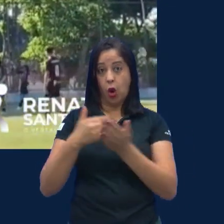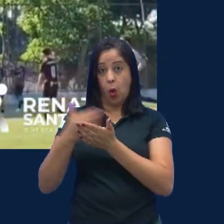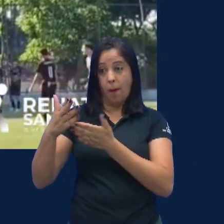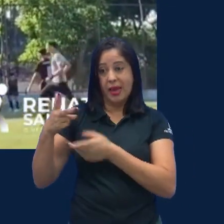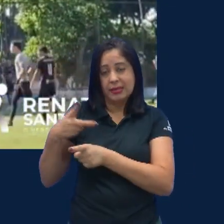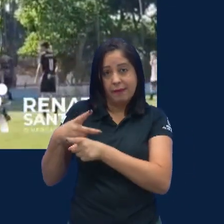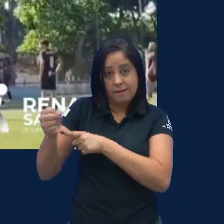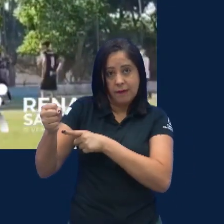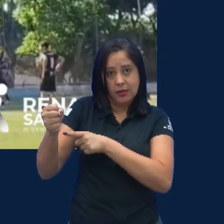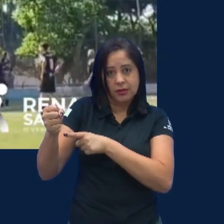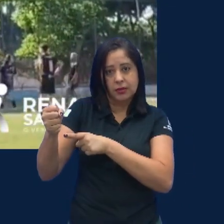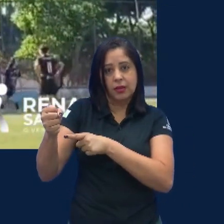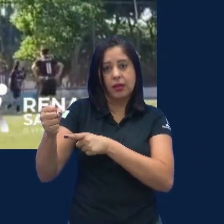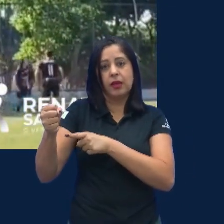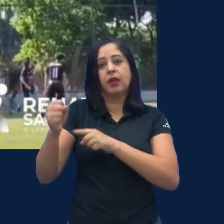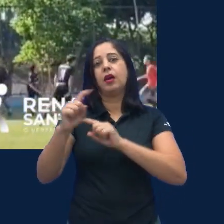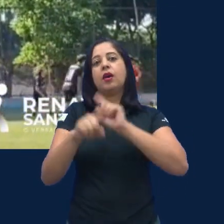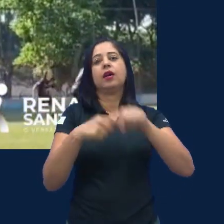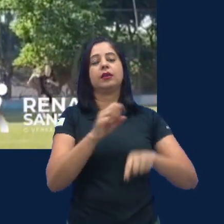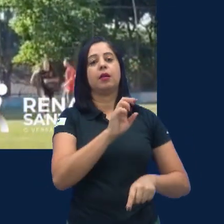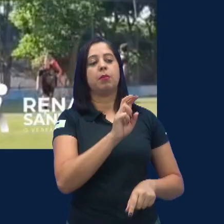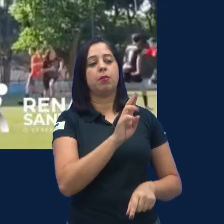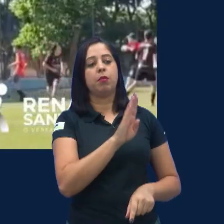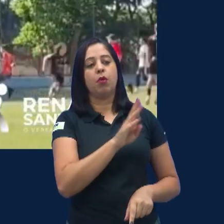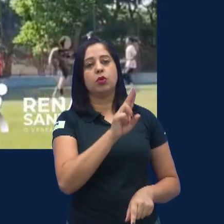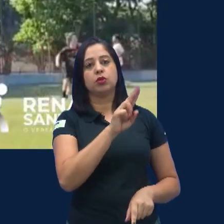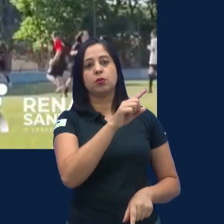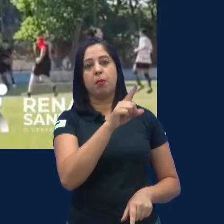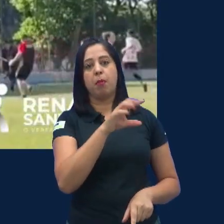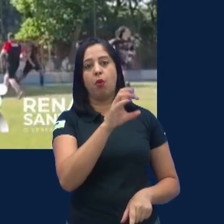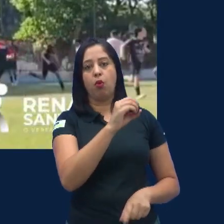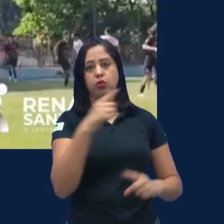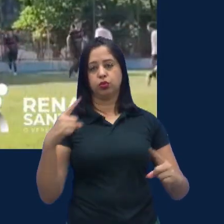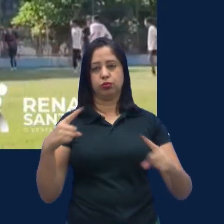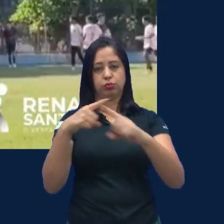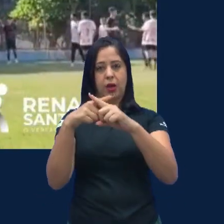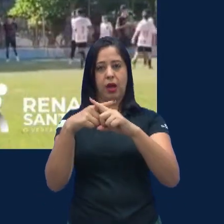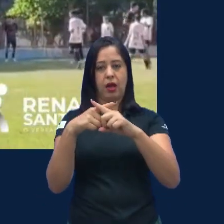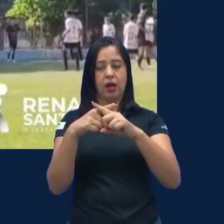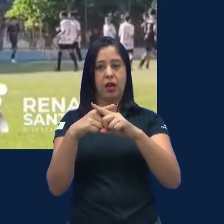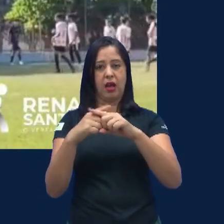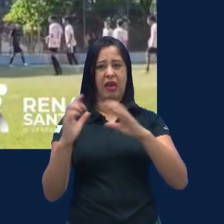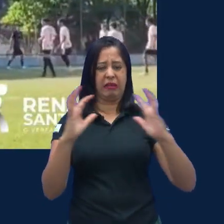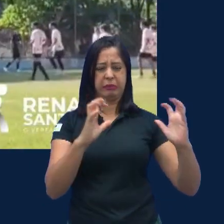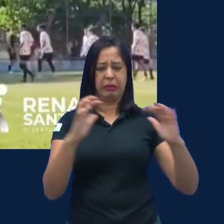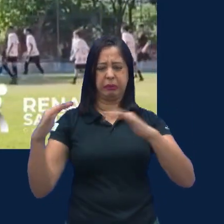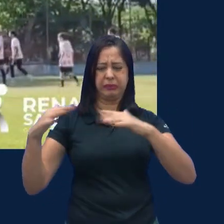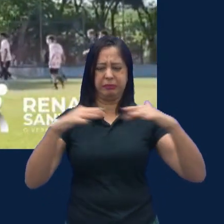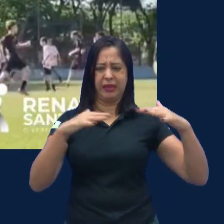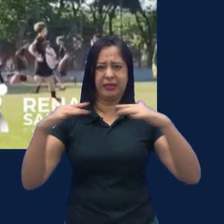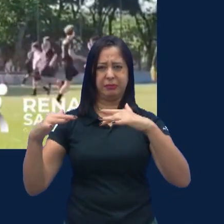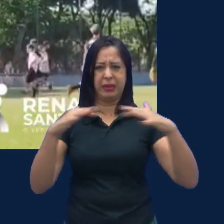agressões, né, dos atletas do Bulls contra o Esplanada. A confusão